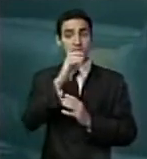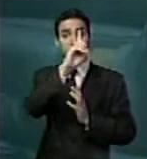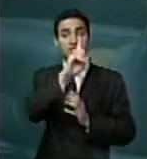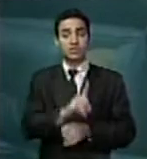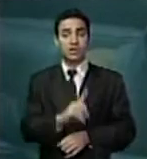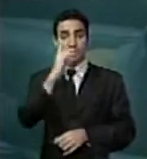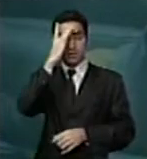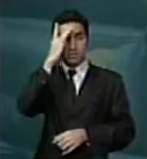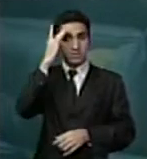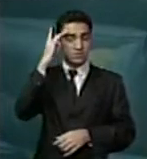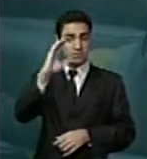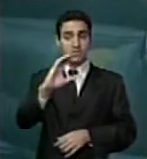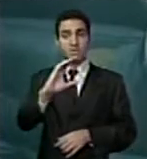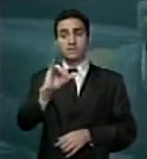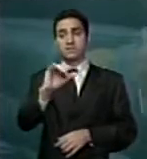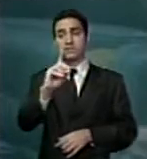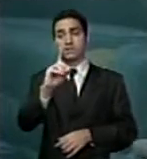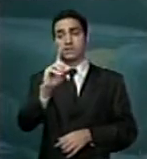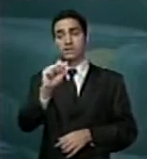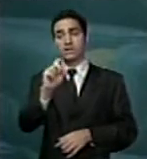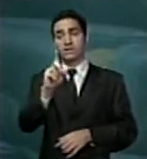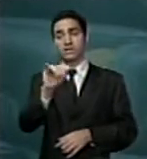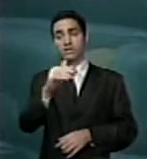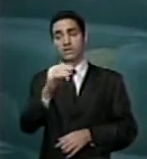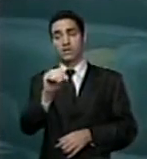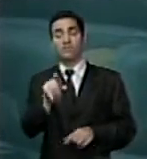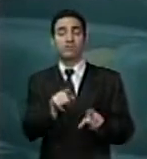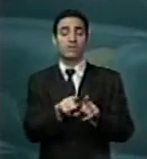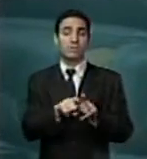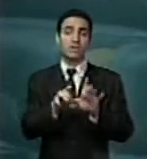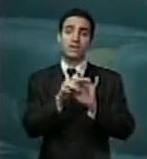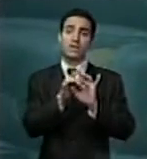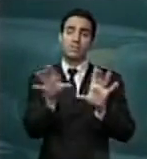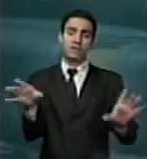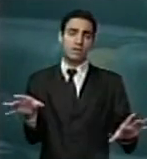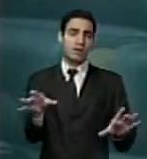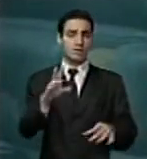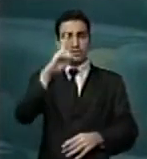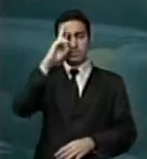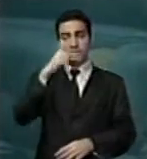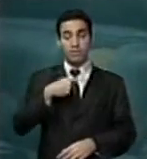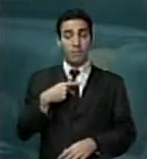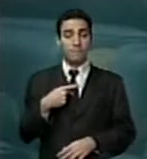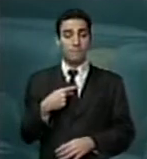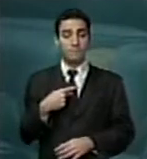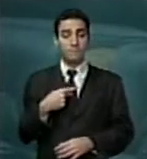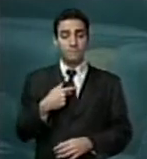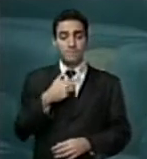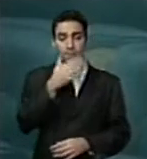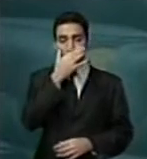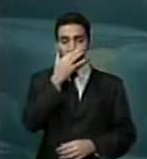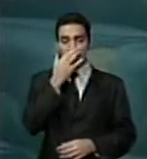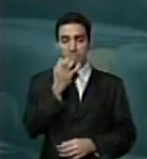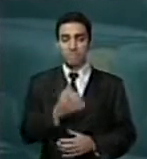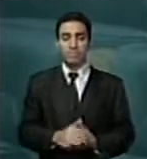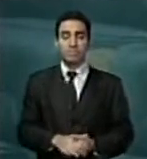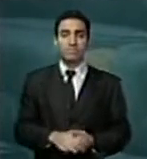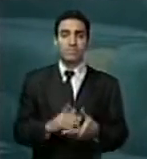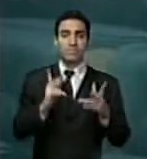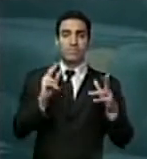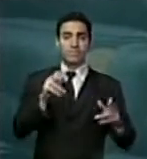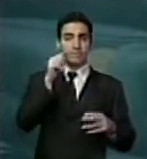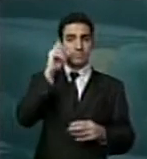cidadão, somos a favor dos direitos e das liberdades individuais. Agora, assim como